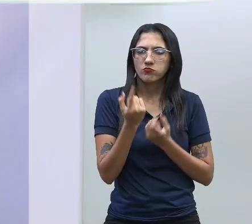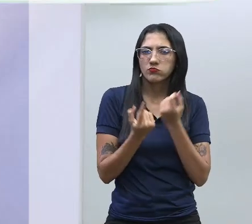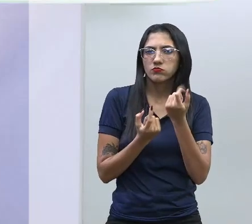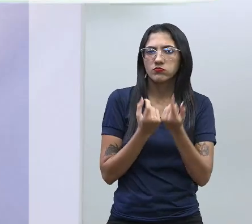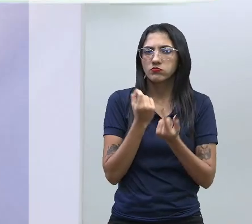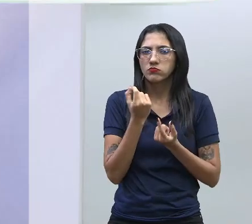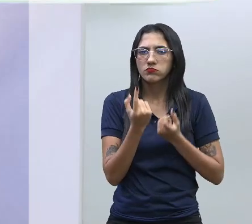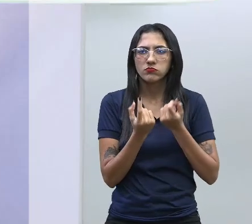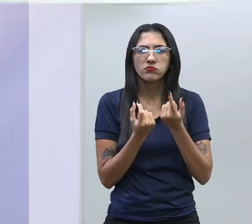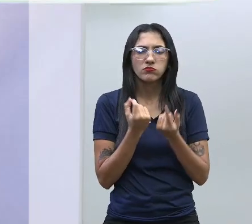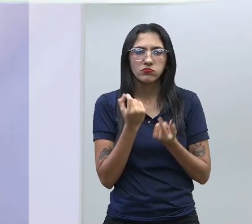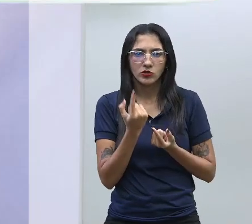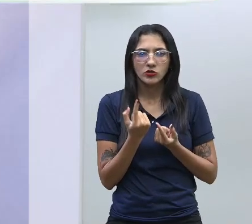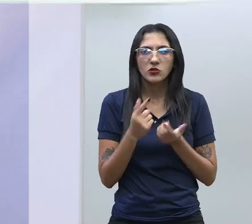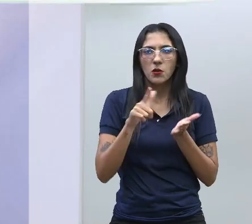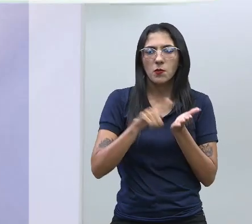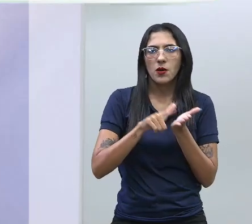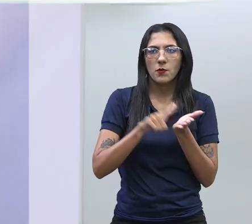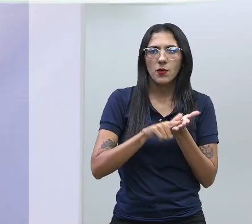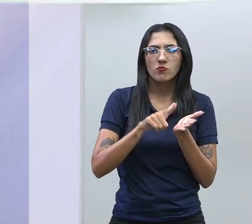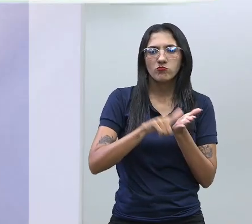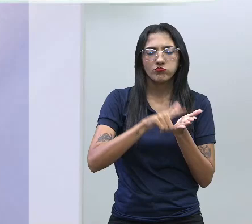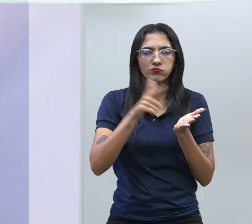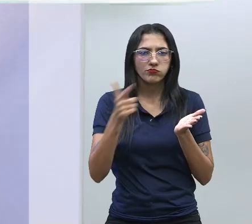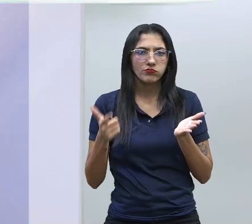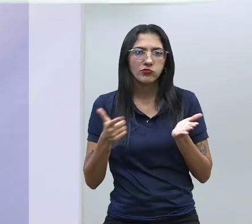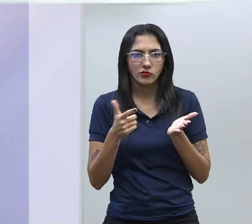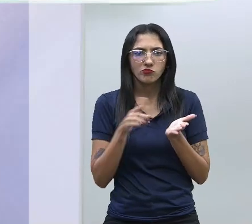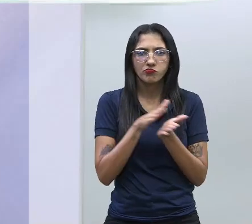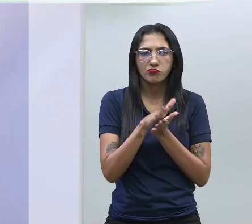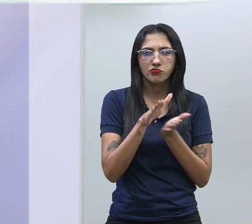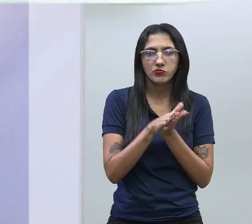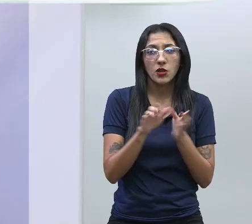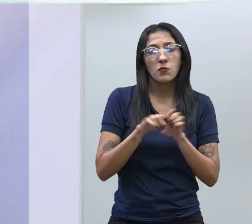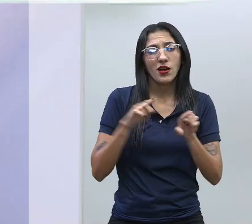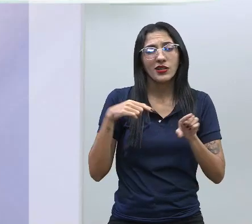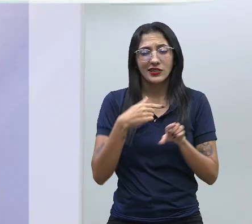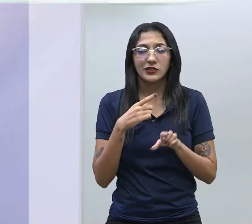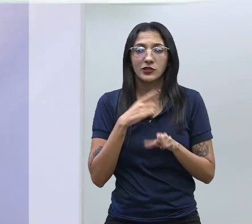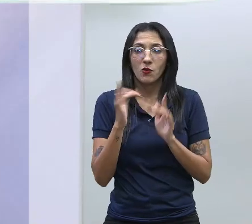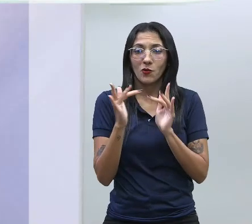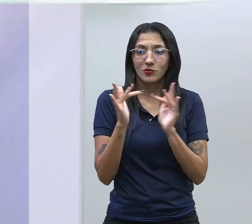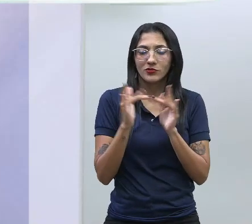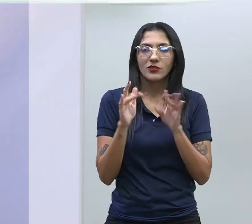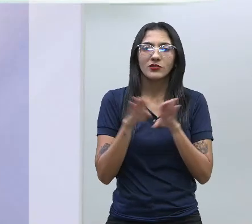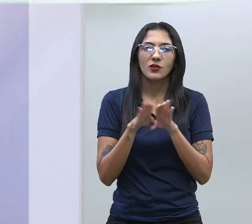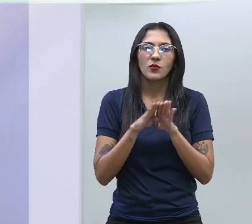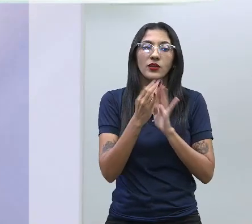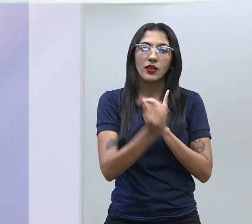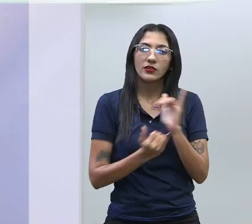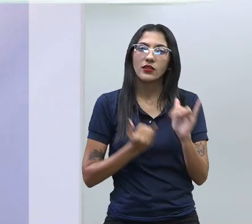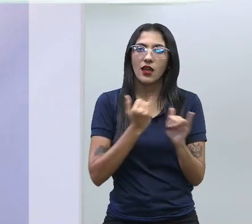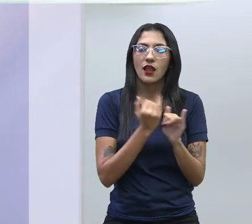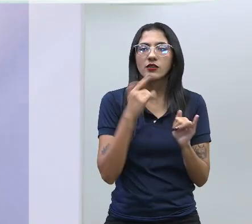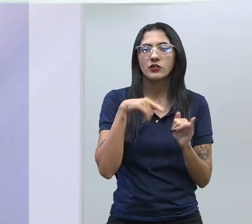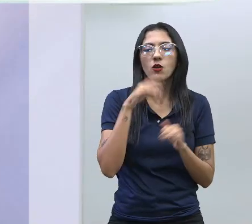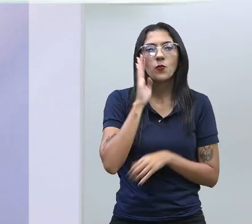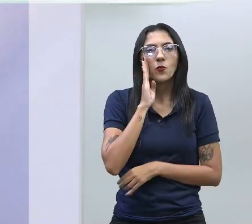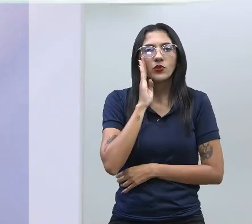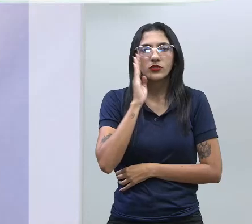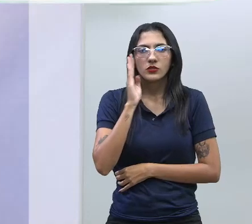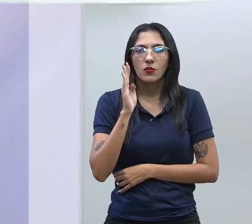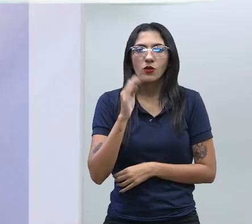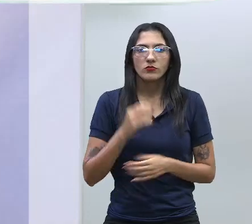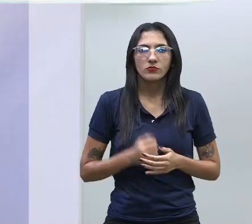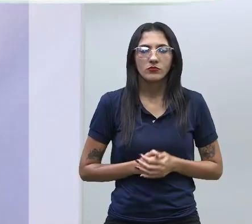muito de jornal, de notícias na internet, que é o mais comum. O que acontece